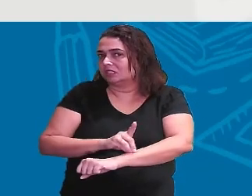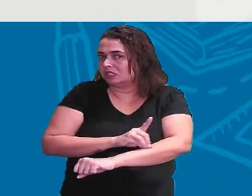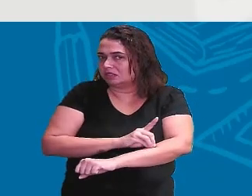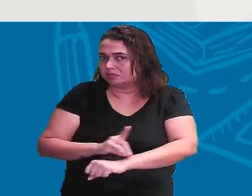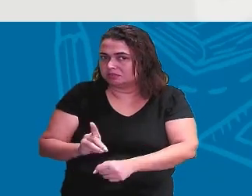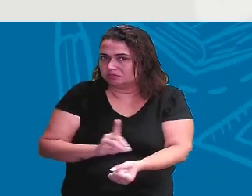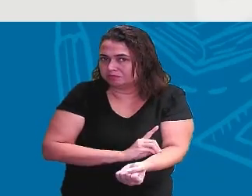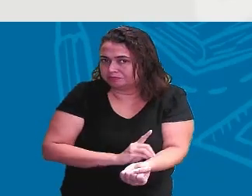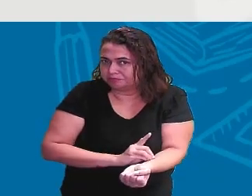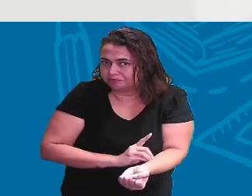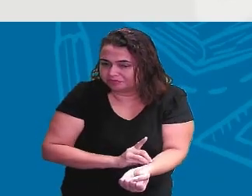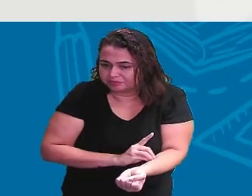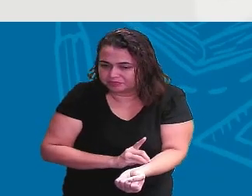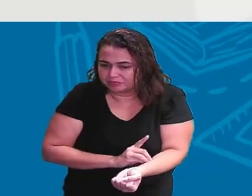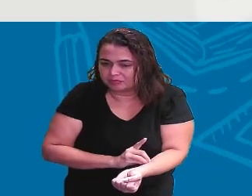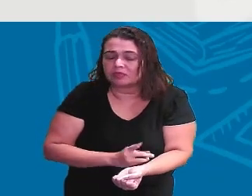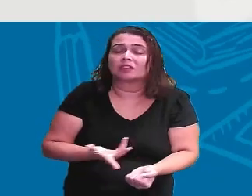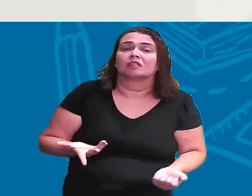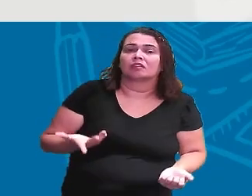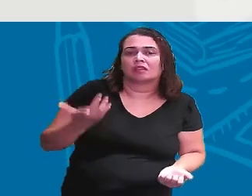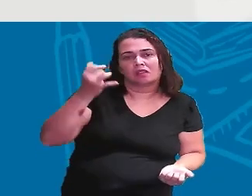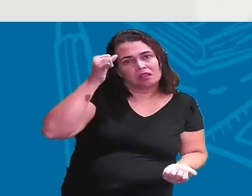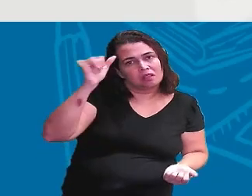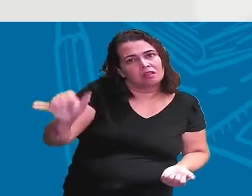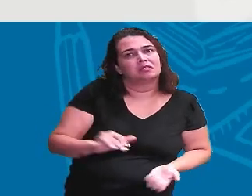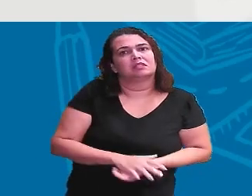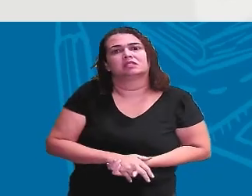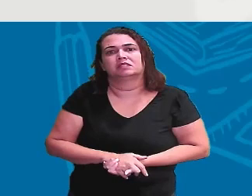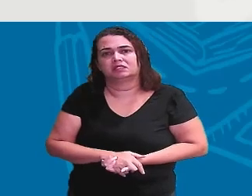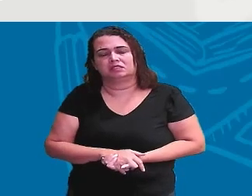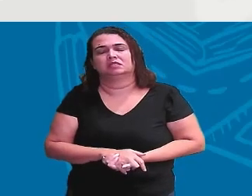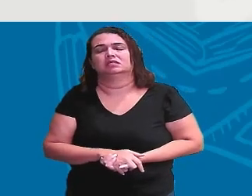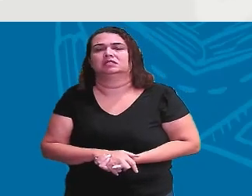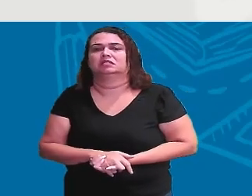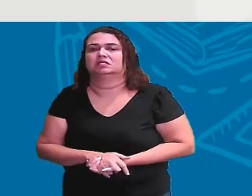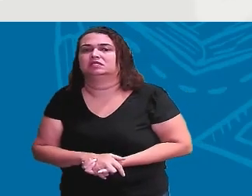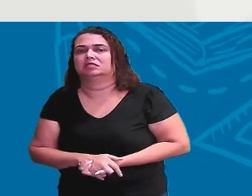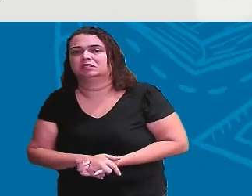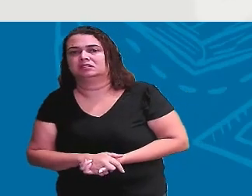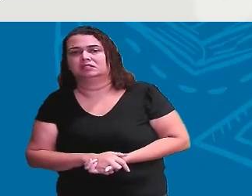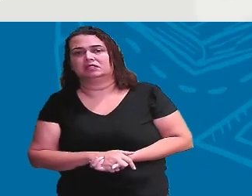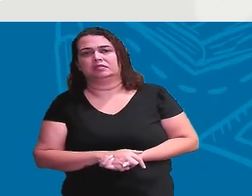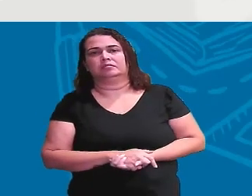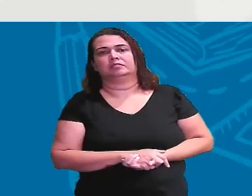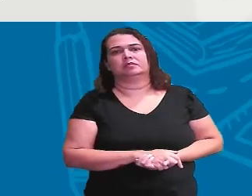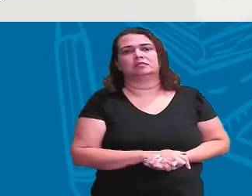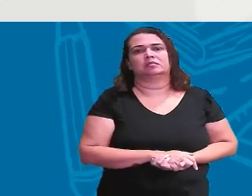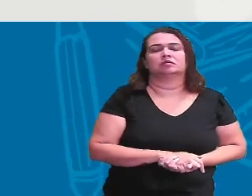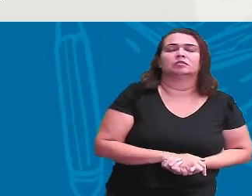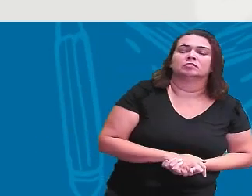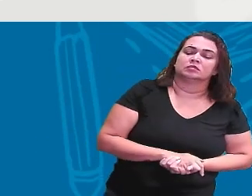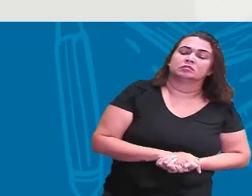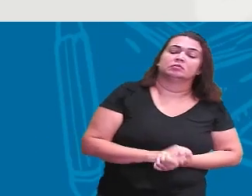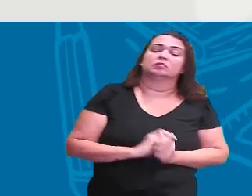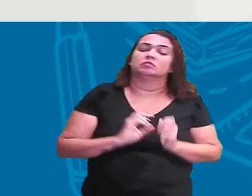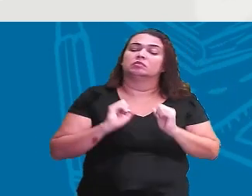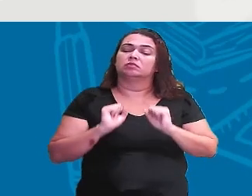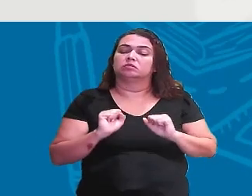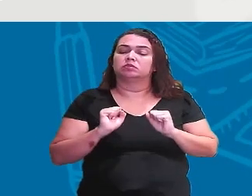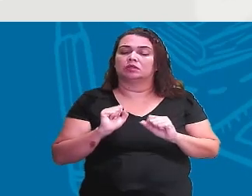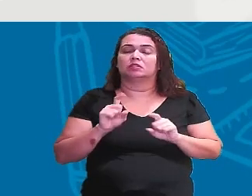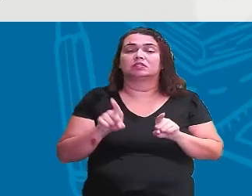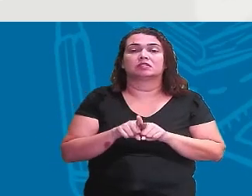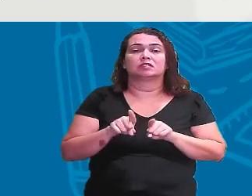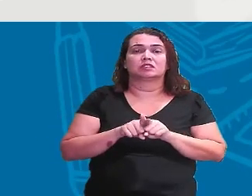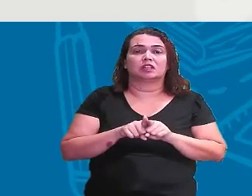sangue, né, muito advindo de uma alimentação justamente desbalanceada, tá certo? E isso daí pode provocar, por